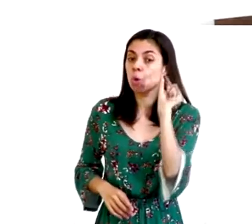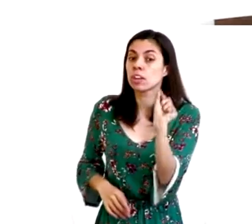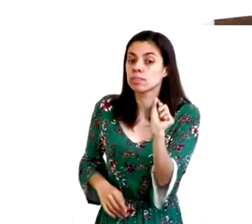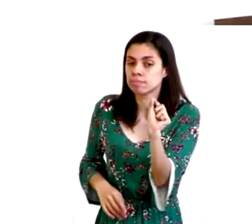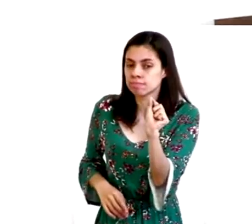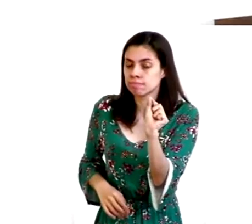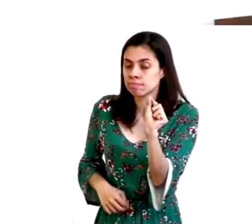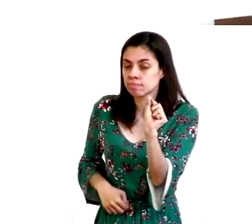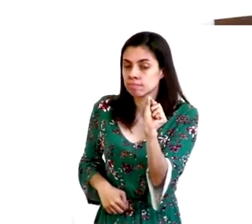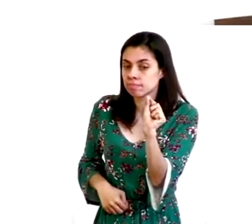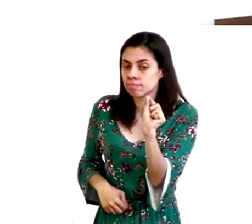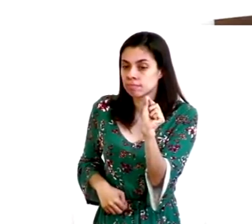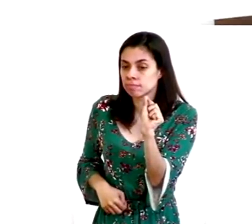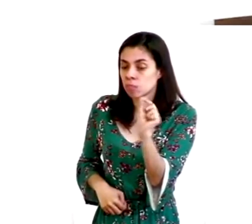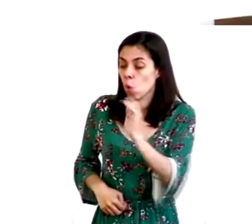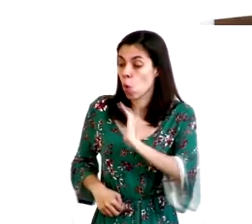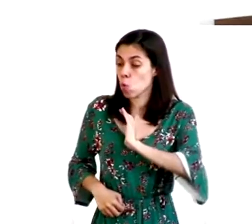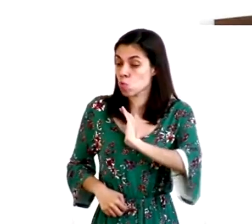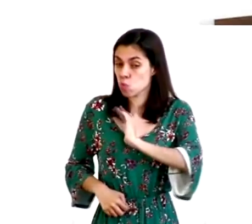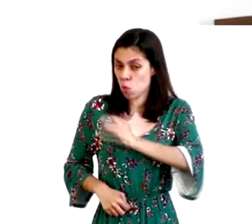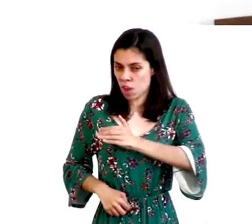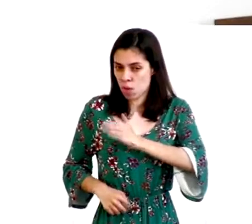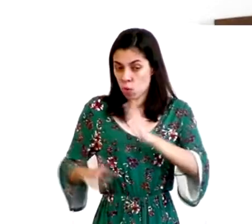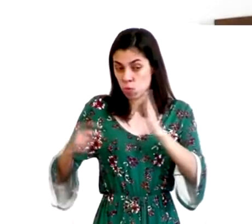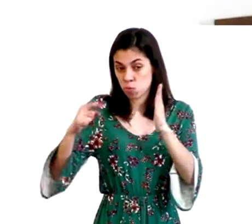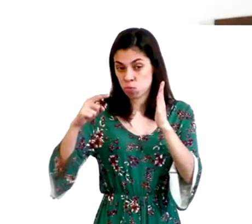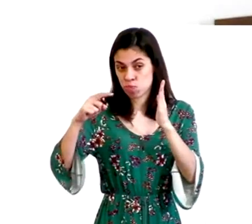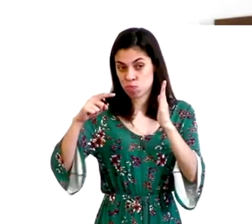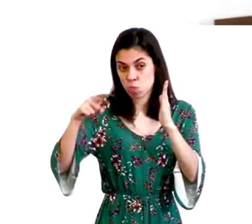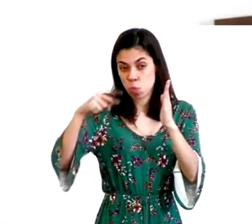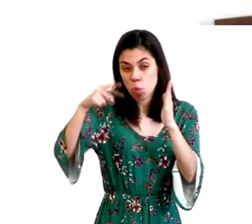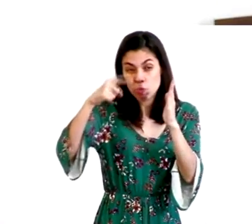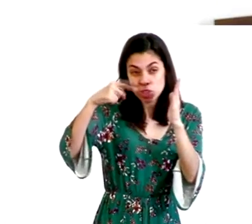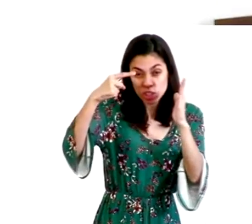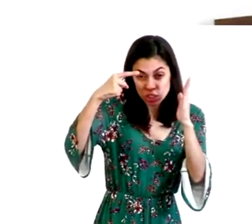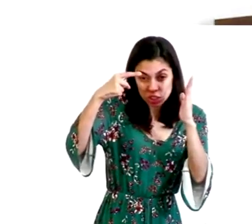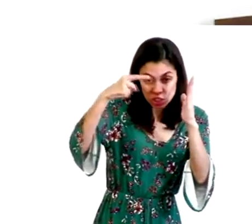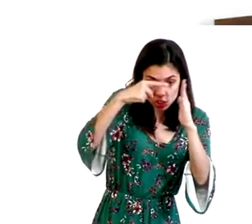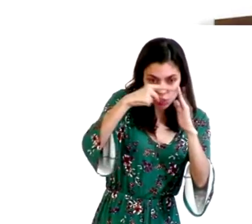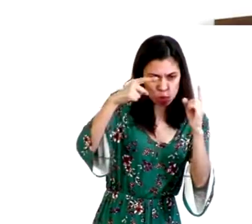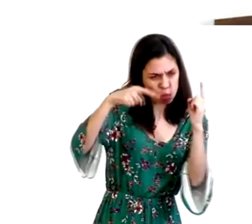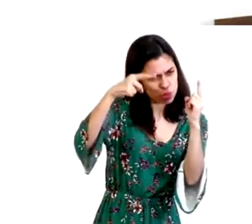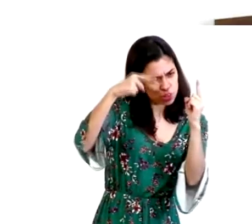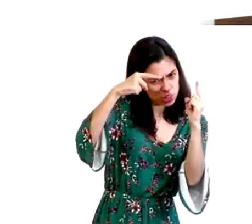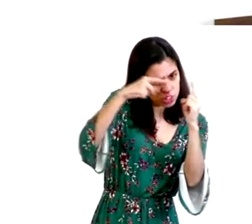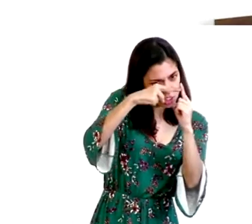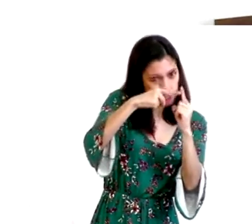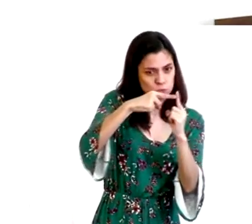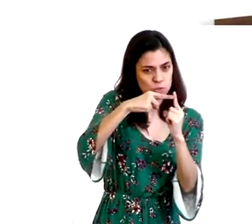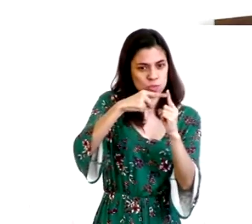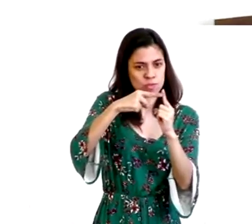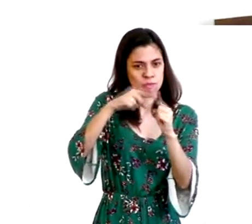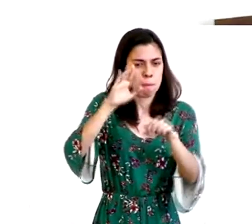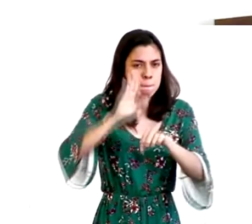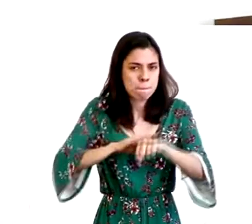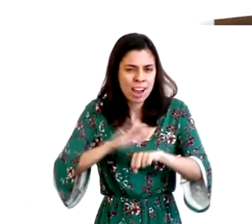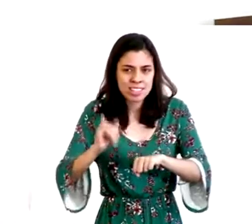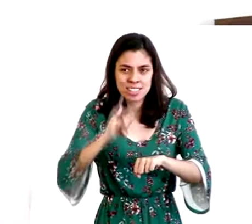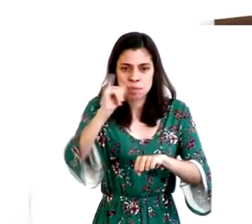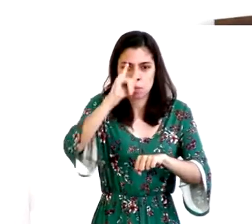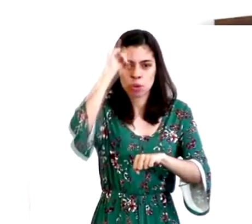que o coração desta mensagem do Sermão do Monte é a pessoa de Jesus